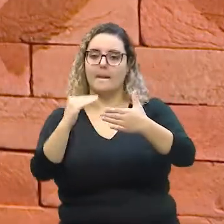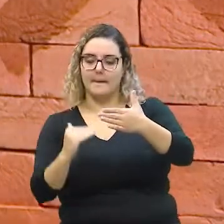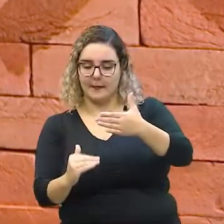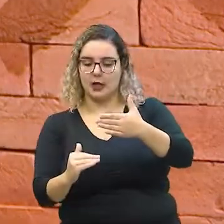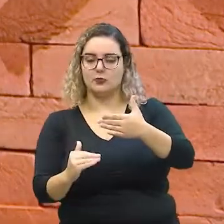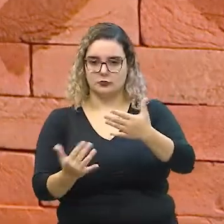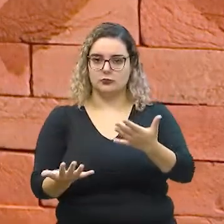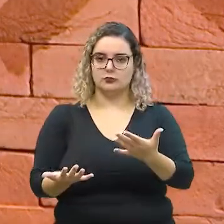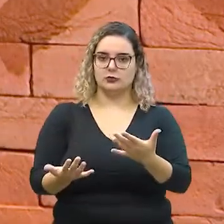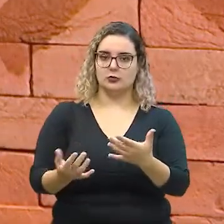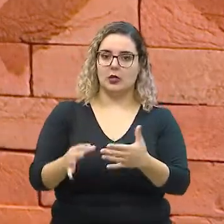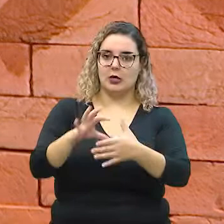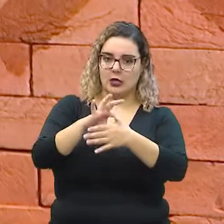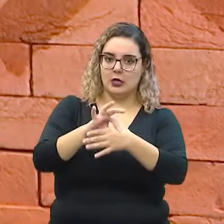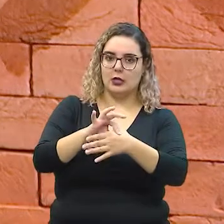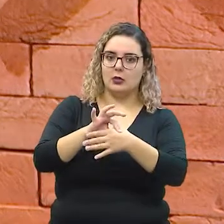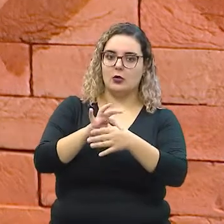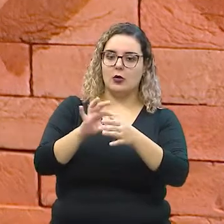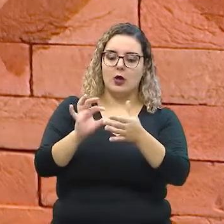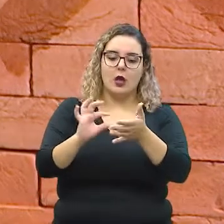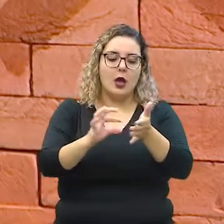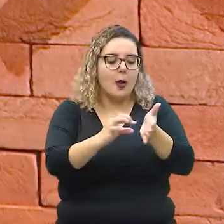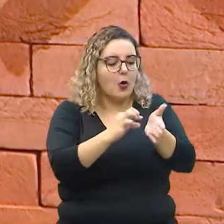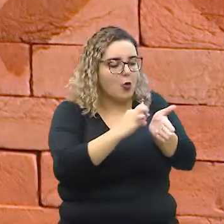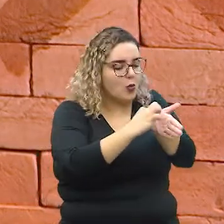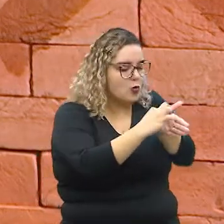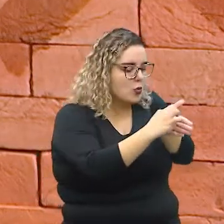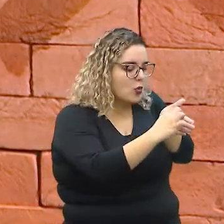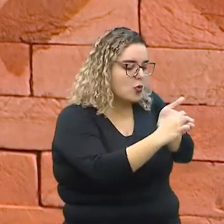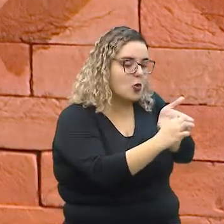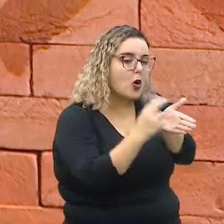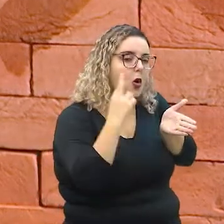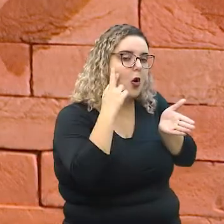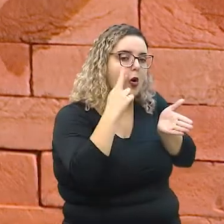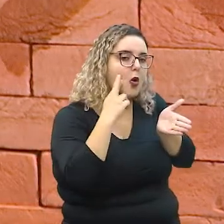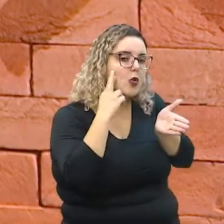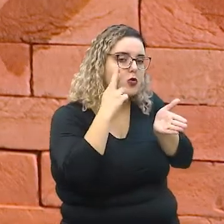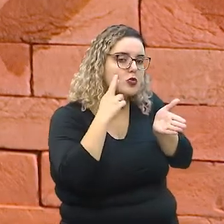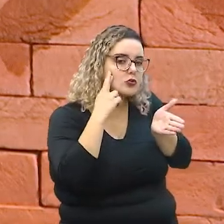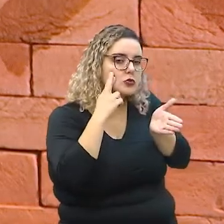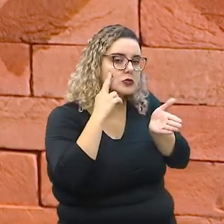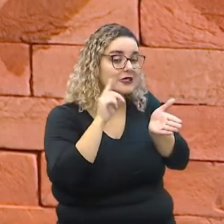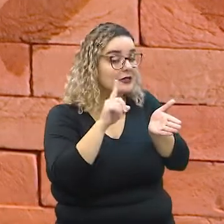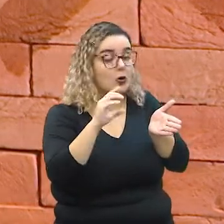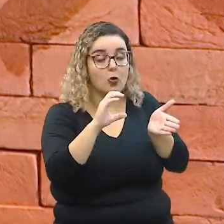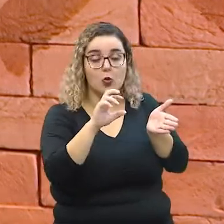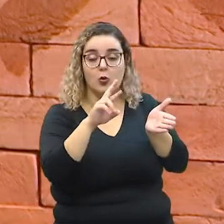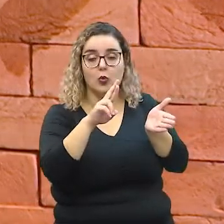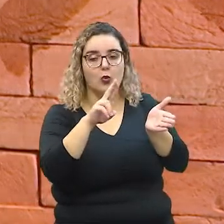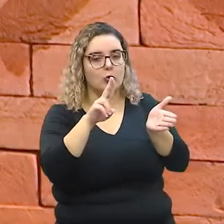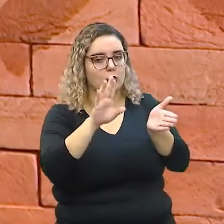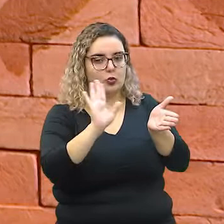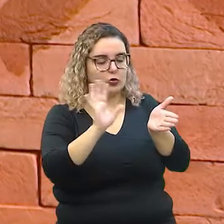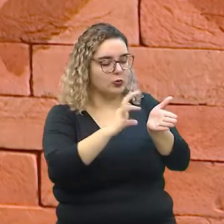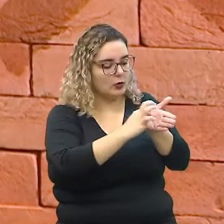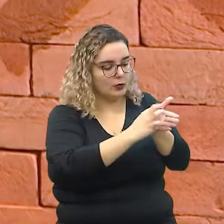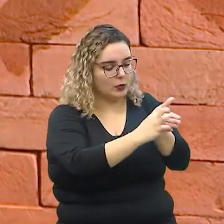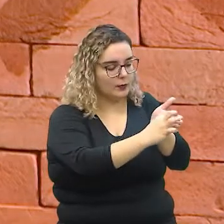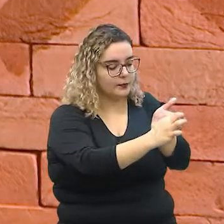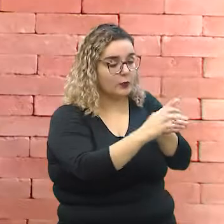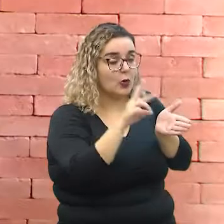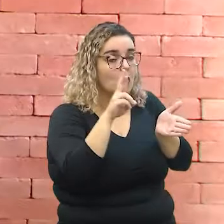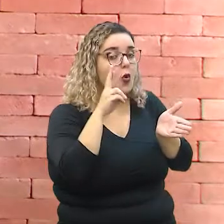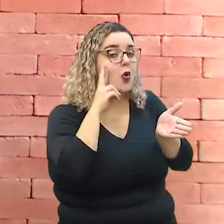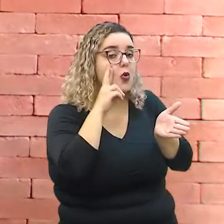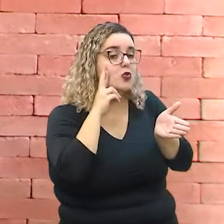caso aqui ela tá ao ponto, que é aquele miolinho rosado, mas não cru, né? Então,